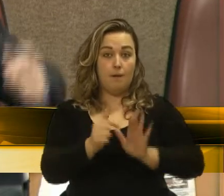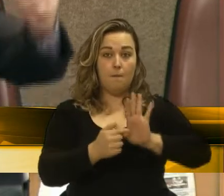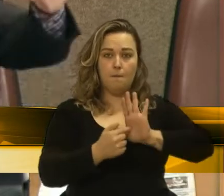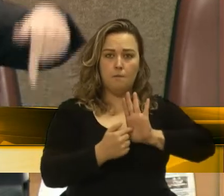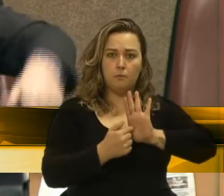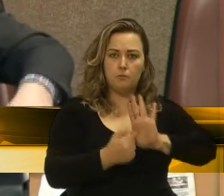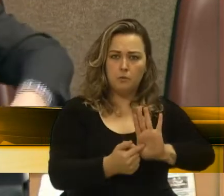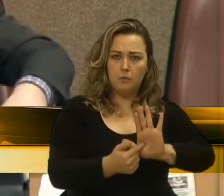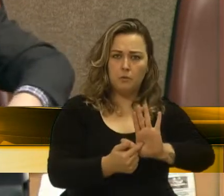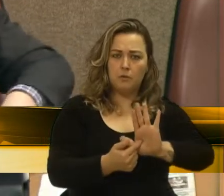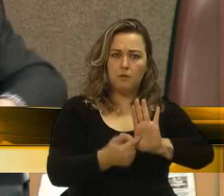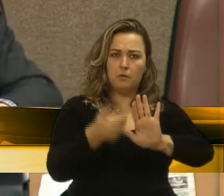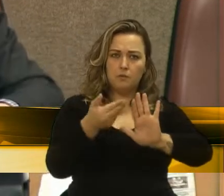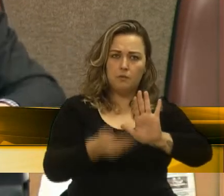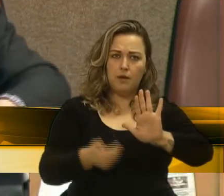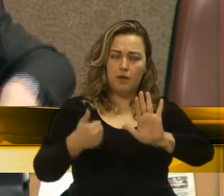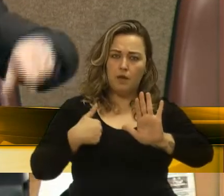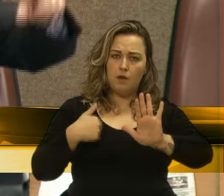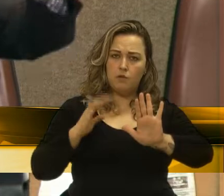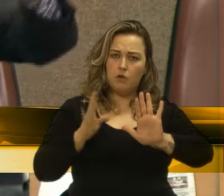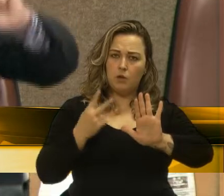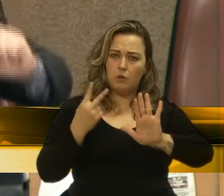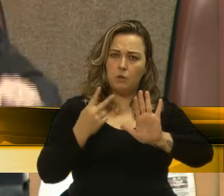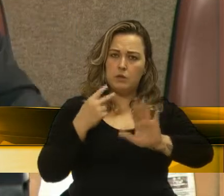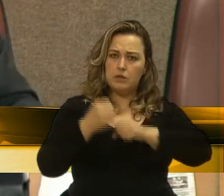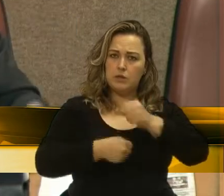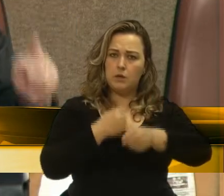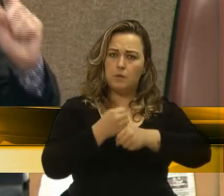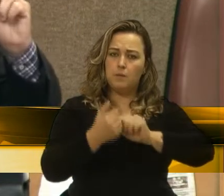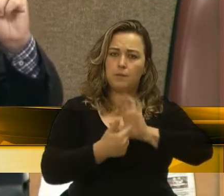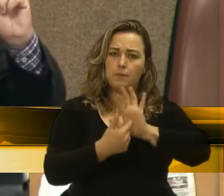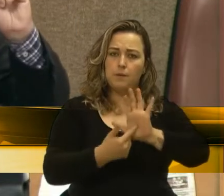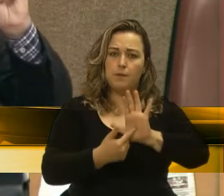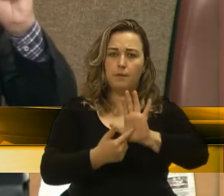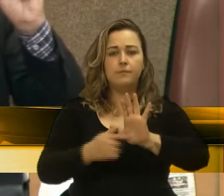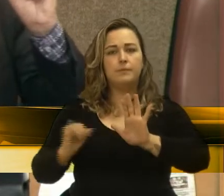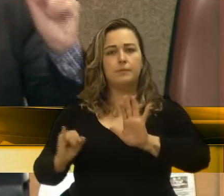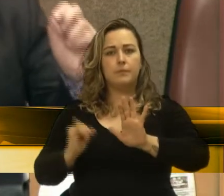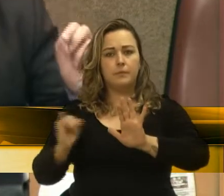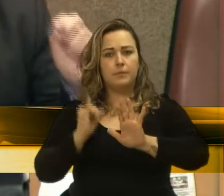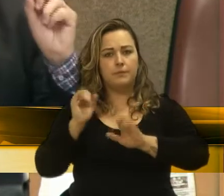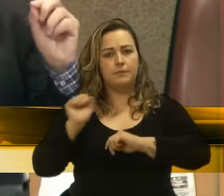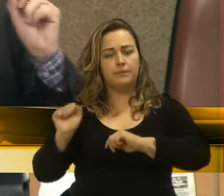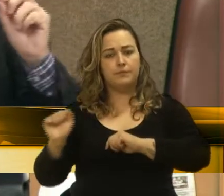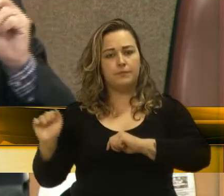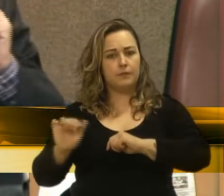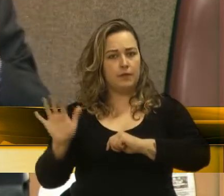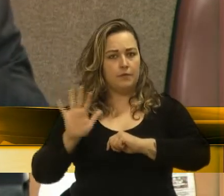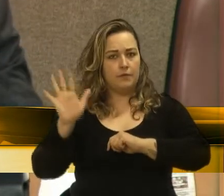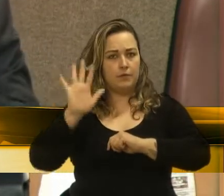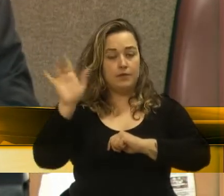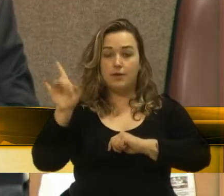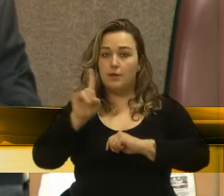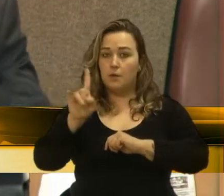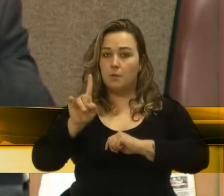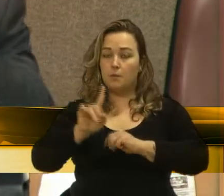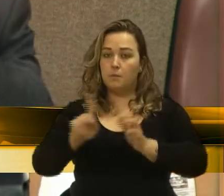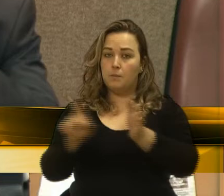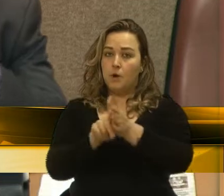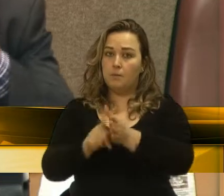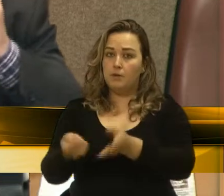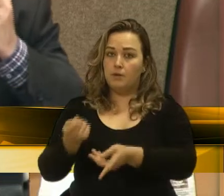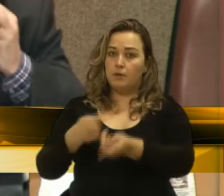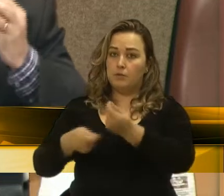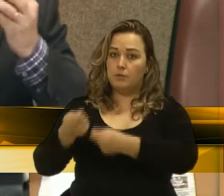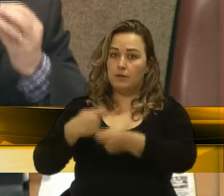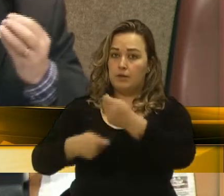e eu aqui já faz 2 anos que eu mostrei aqui a questão da importância de uma marca não da administração, mas de uma